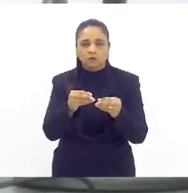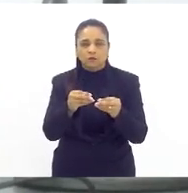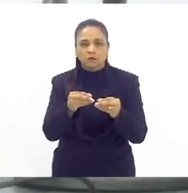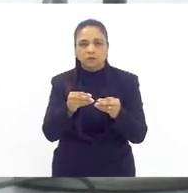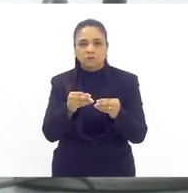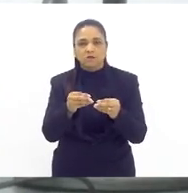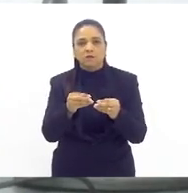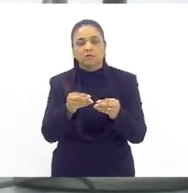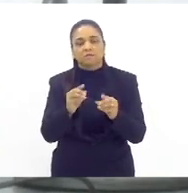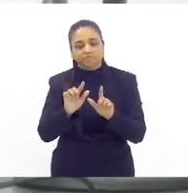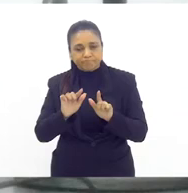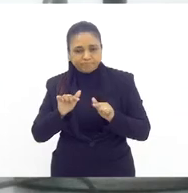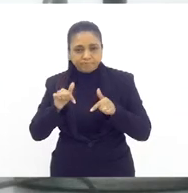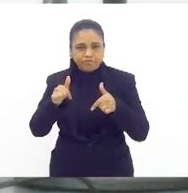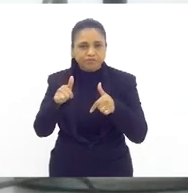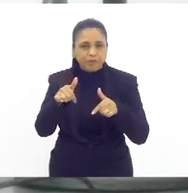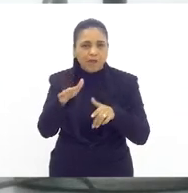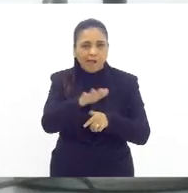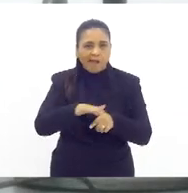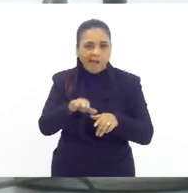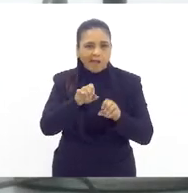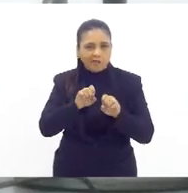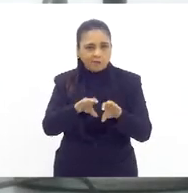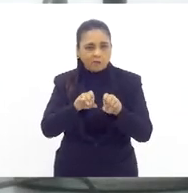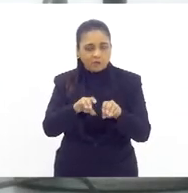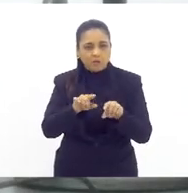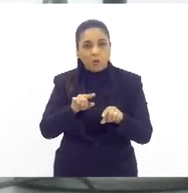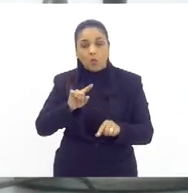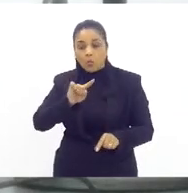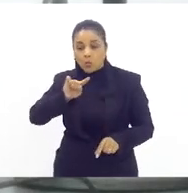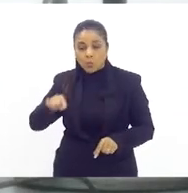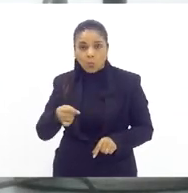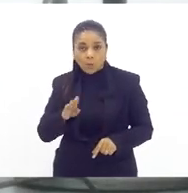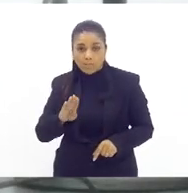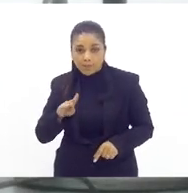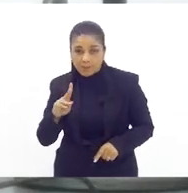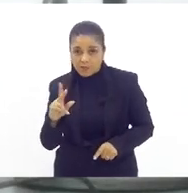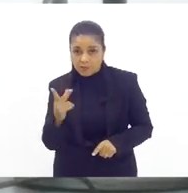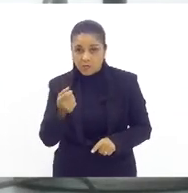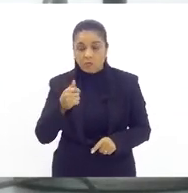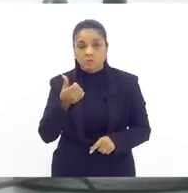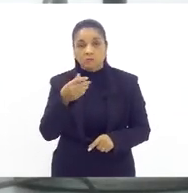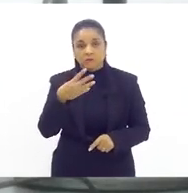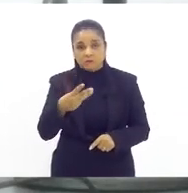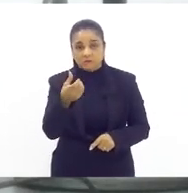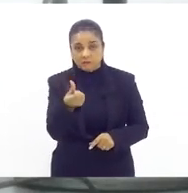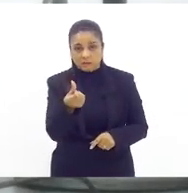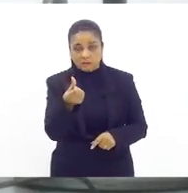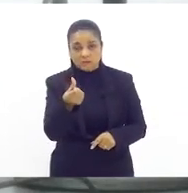funções educacionais há em aberto 1 bilhão 360 mil